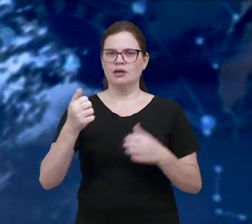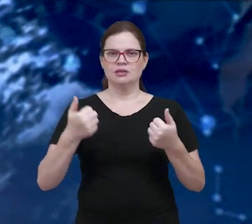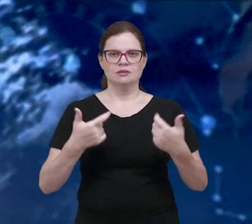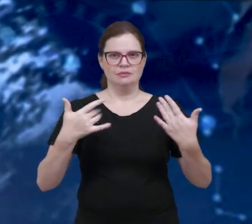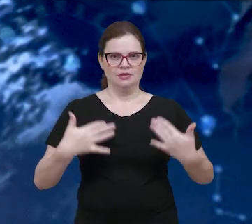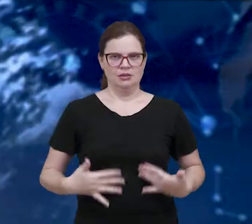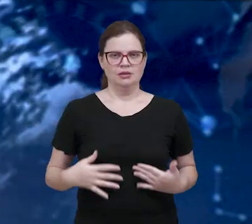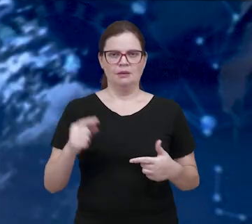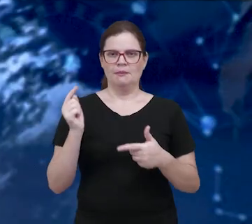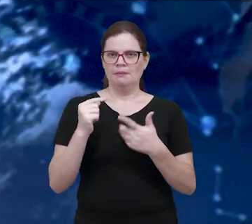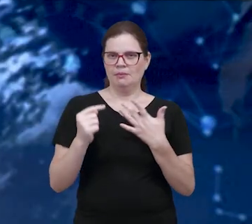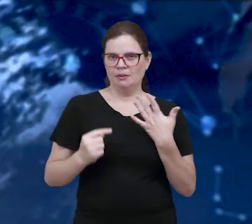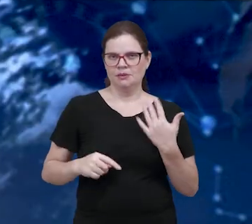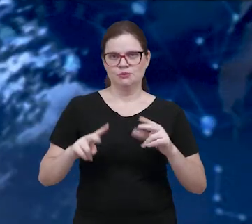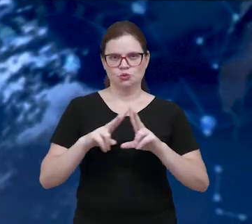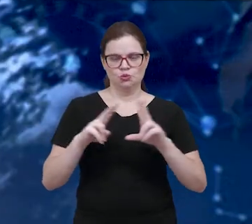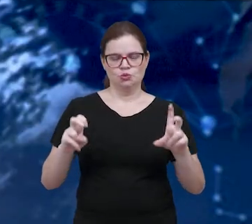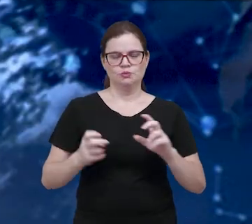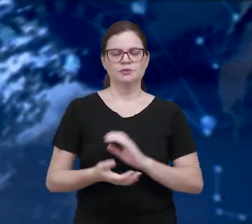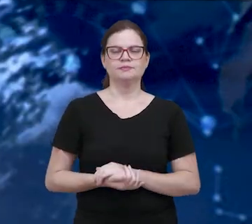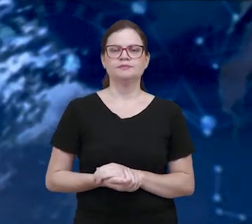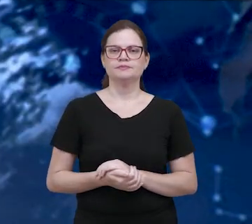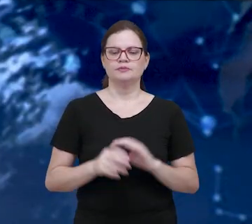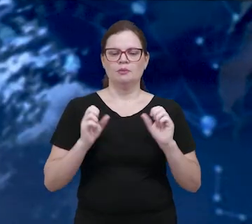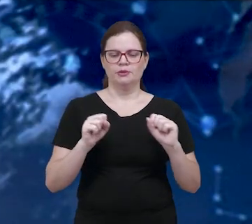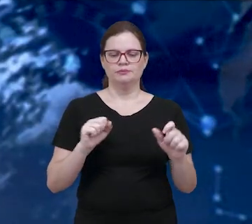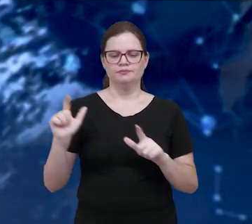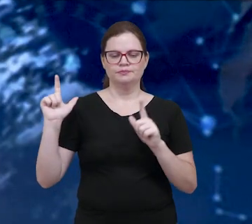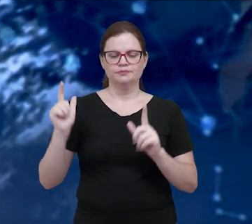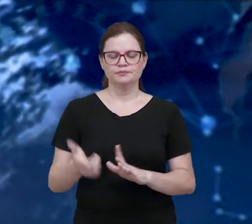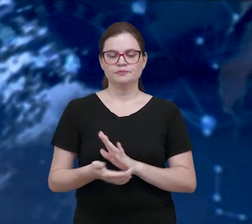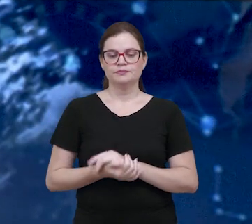dessa parte do Instituto Bíblico. Pode passar aqui.